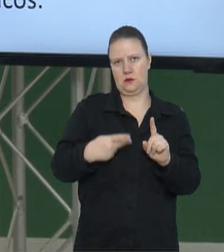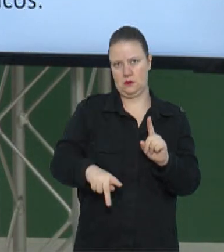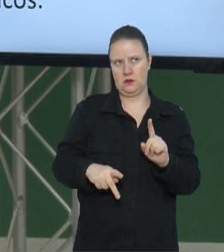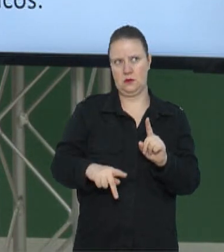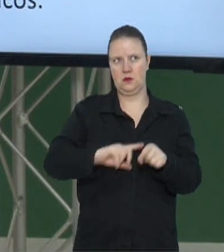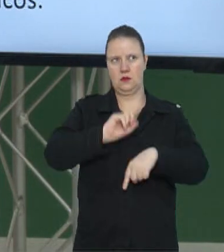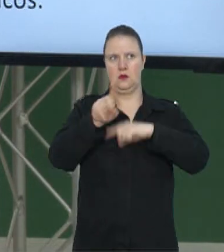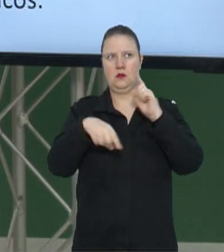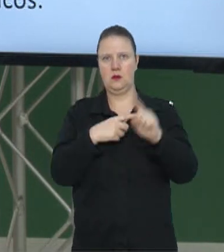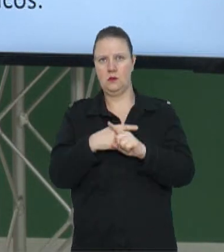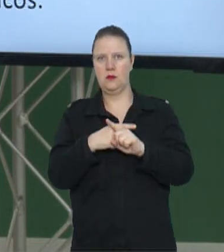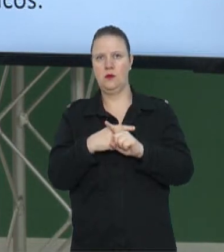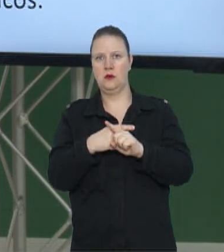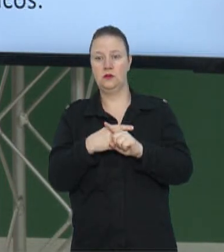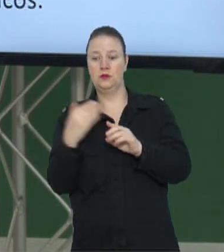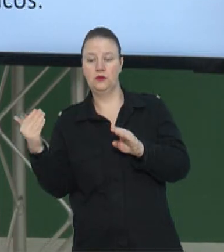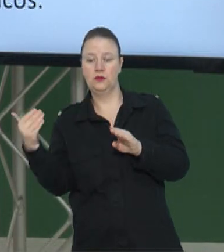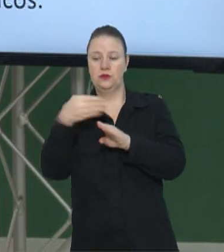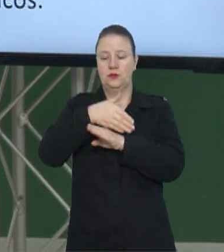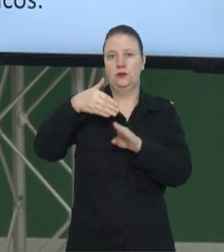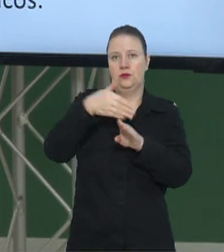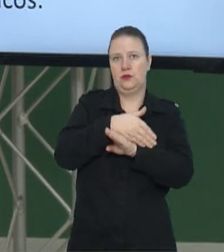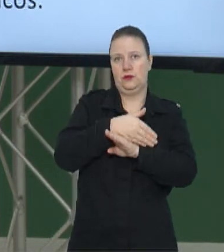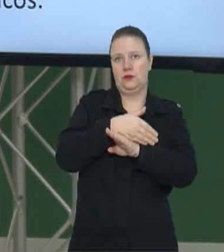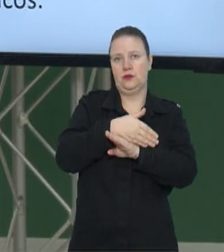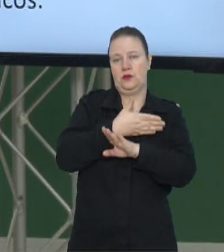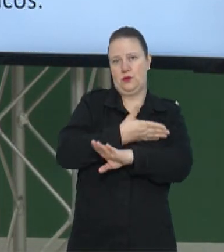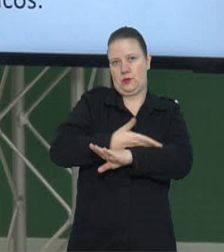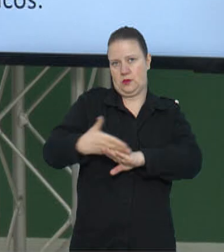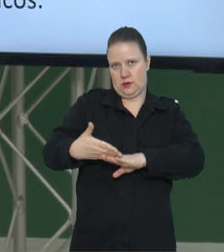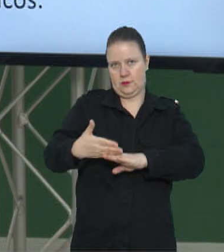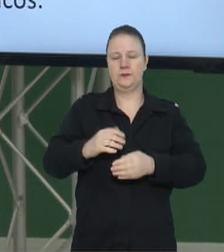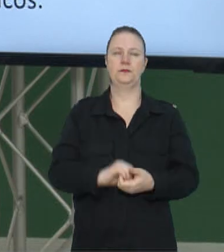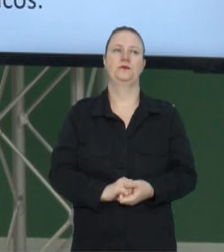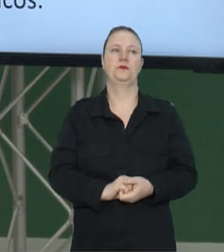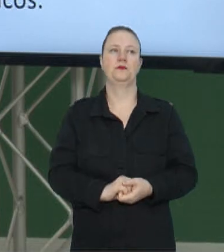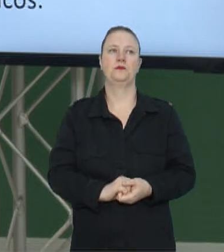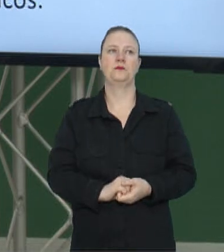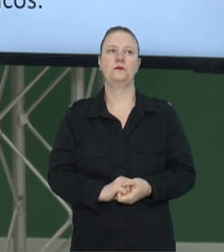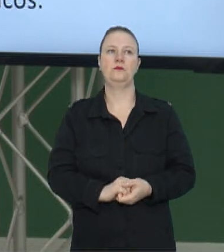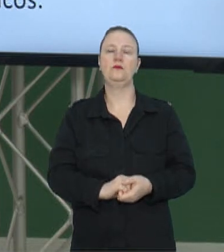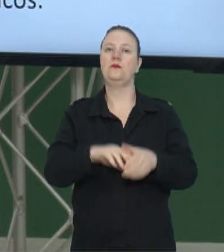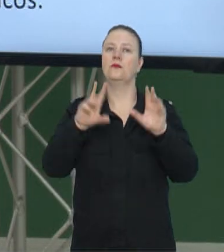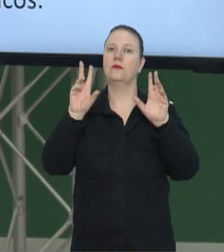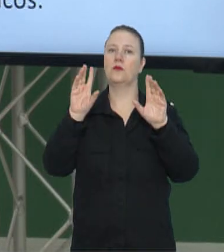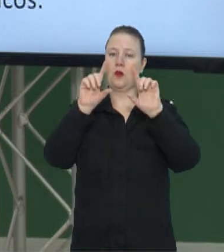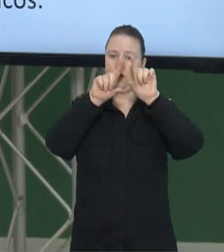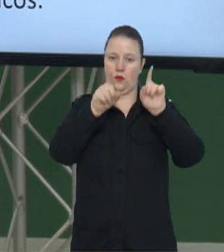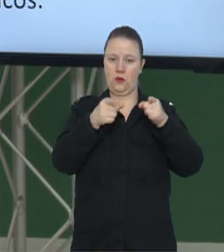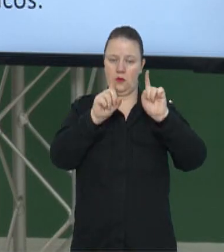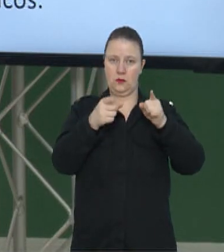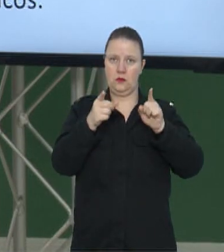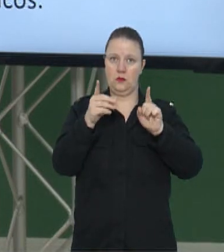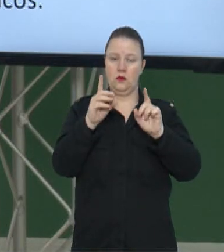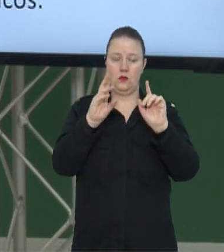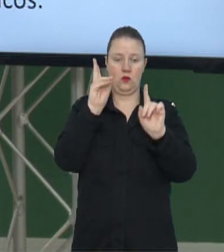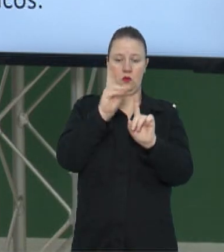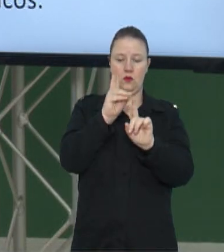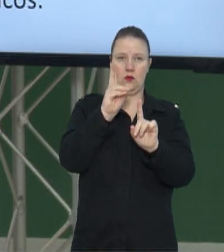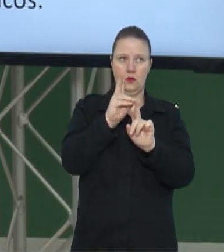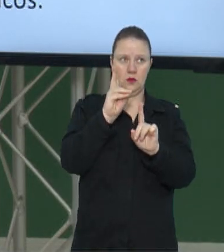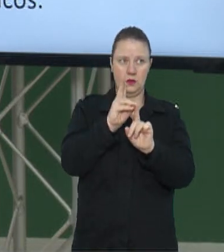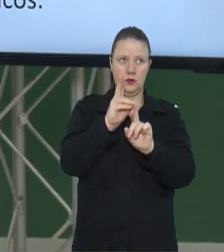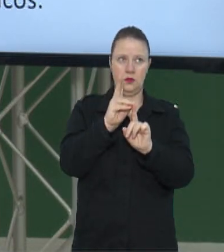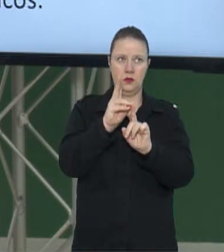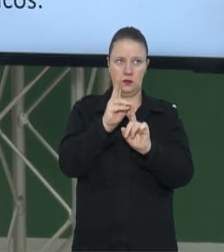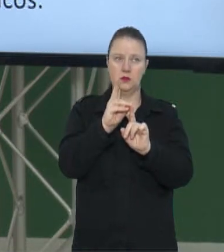é que vieram os brancos, né? Os colonizadores. Os índios estavam aqui e chegaram os brancos. É o inverso do que está lá, então